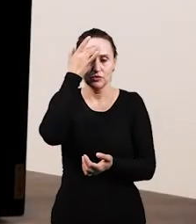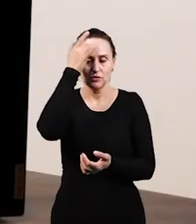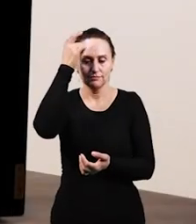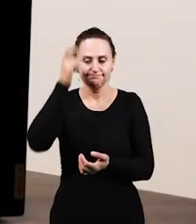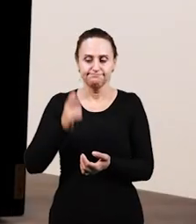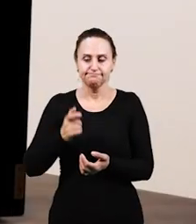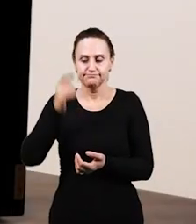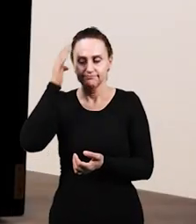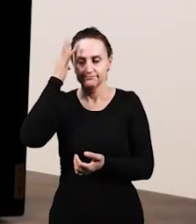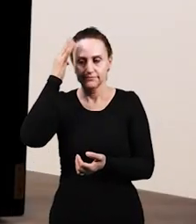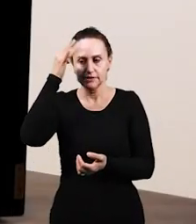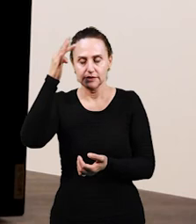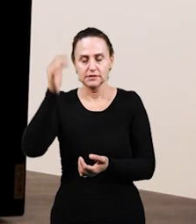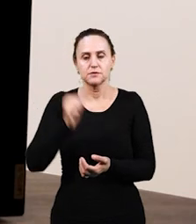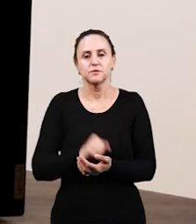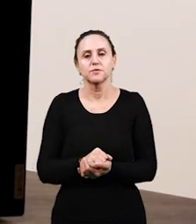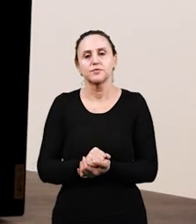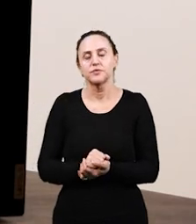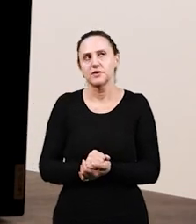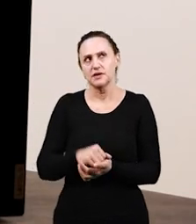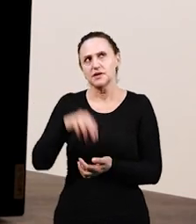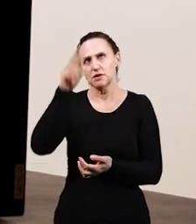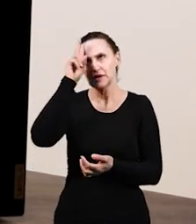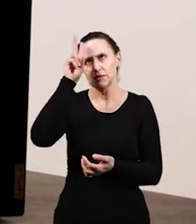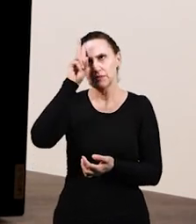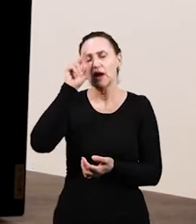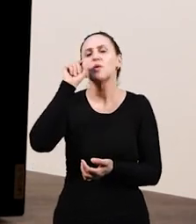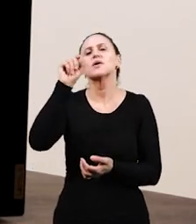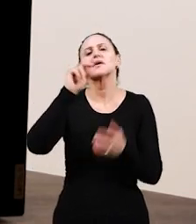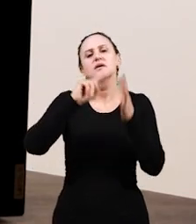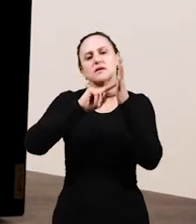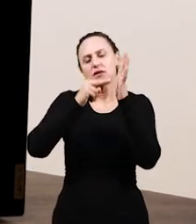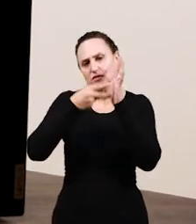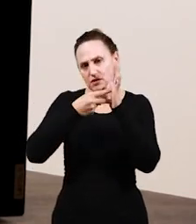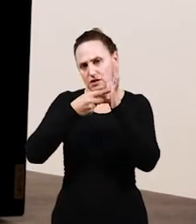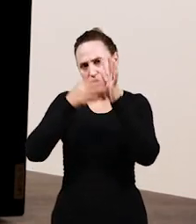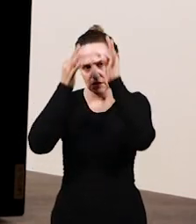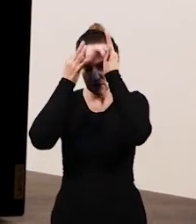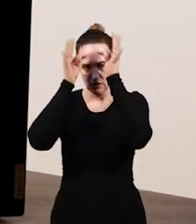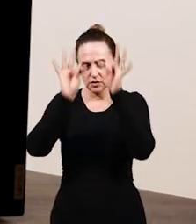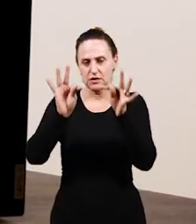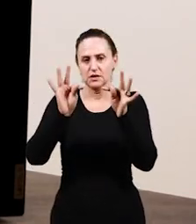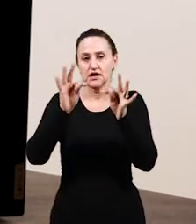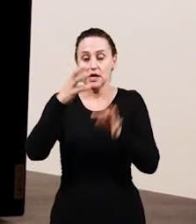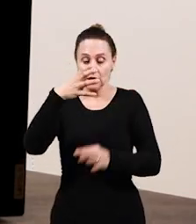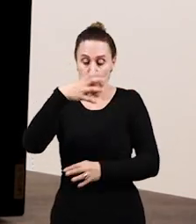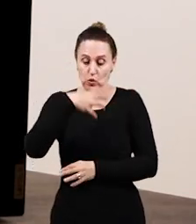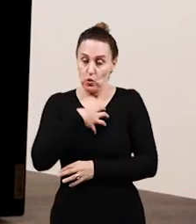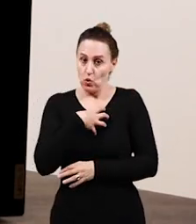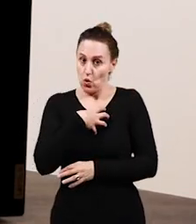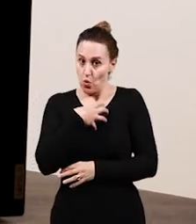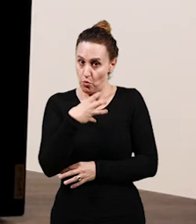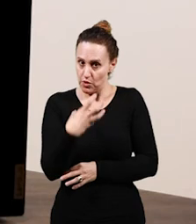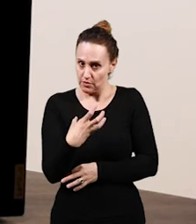tão importante pensar o que quer o behaviorismo né o behaviorismo é uma teoria comportamentalista